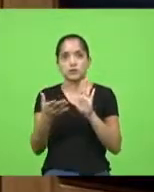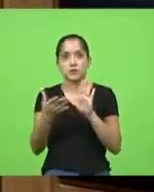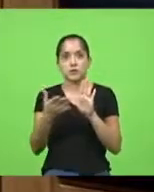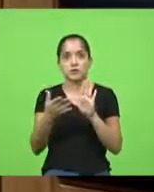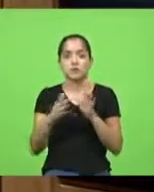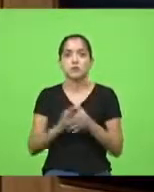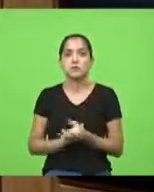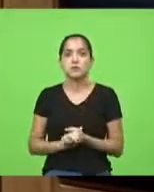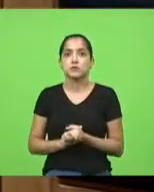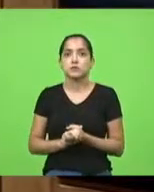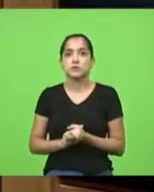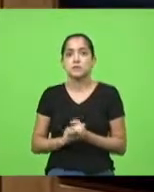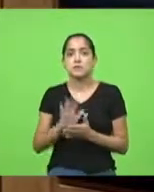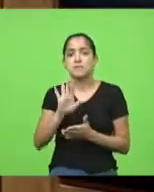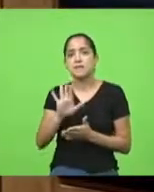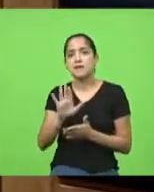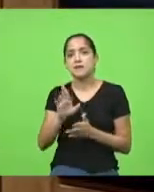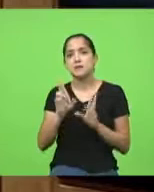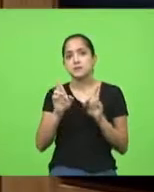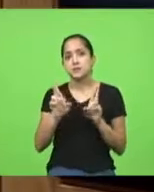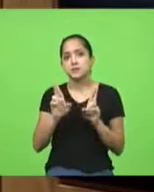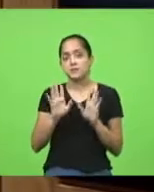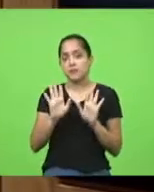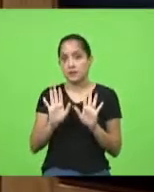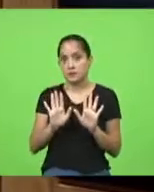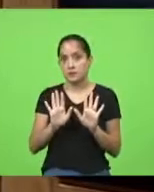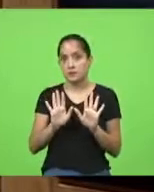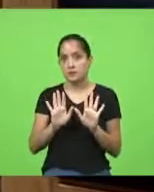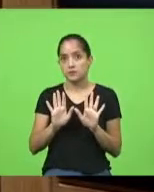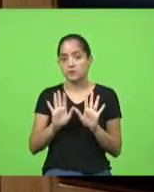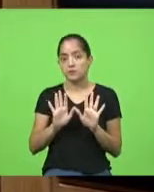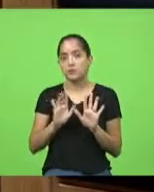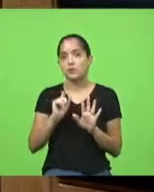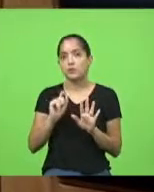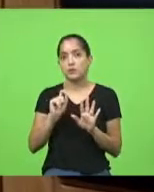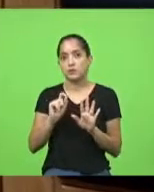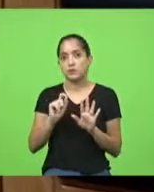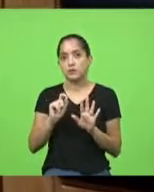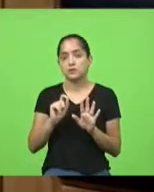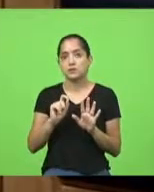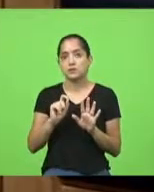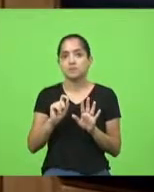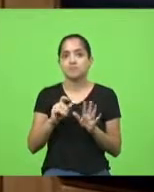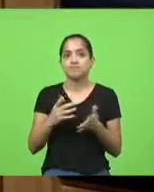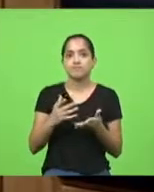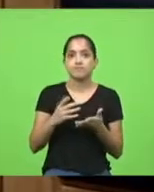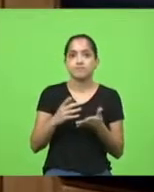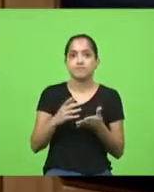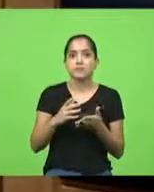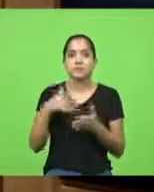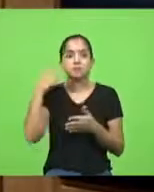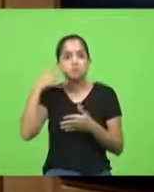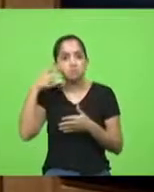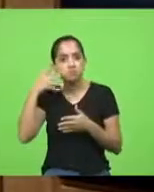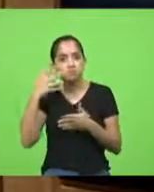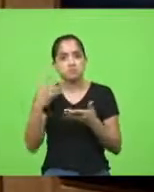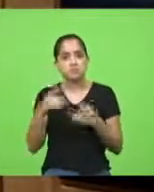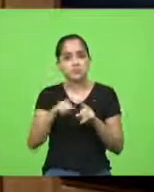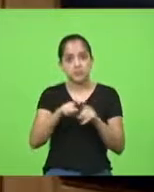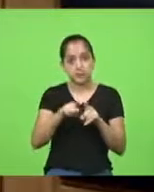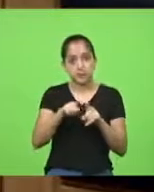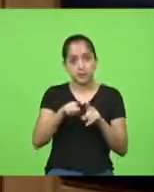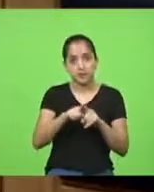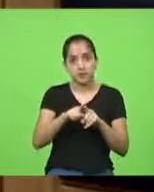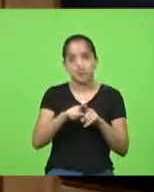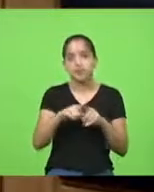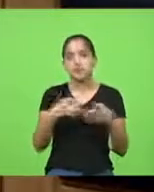inconstitucional. Eu só espero que, diferente das manifestações do Executivo da semana passada,